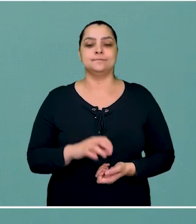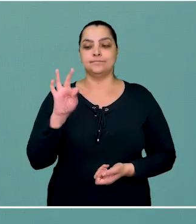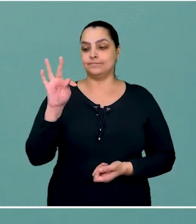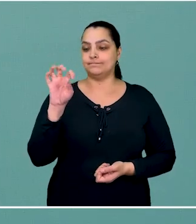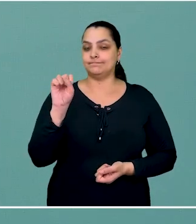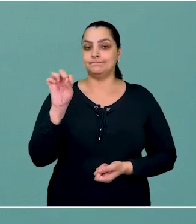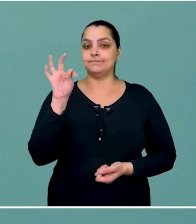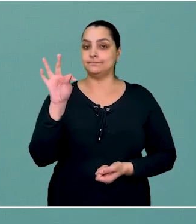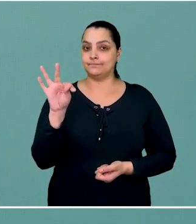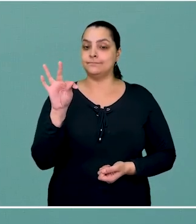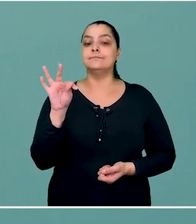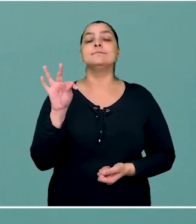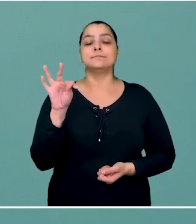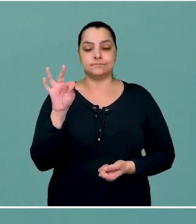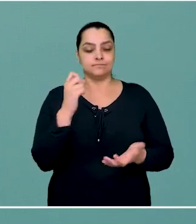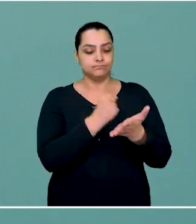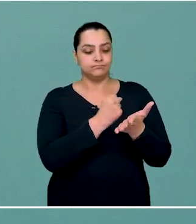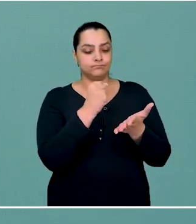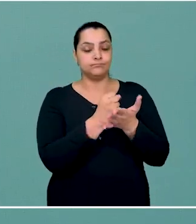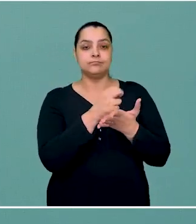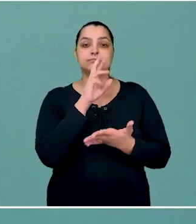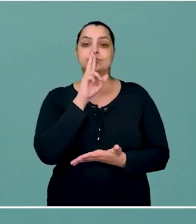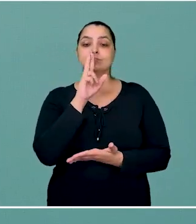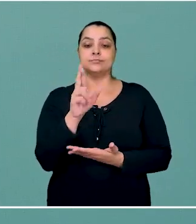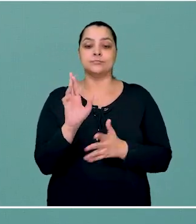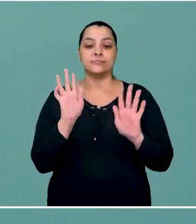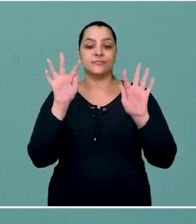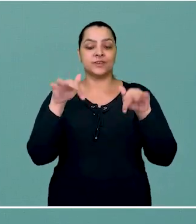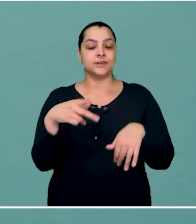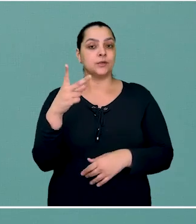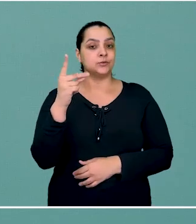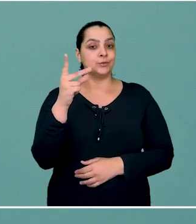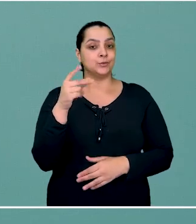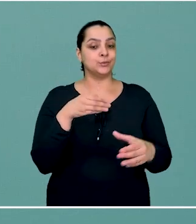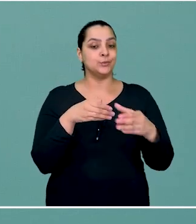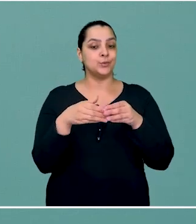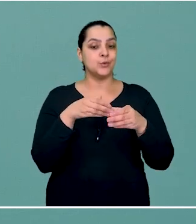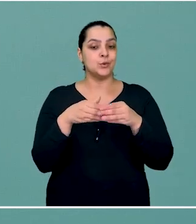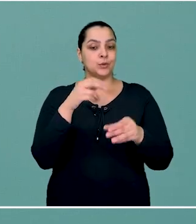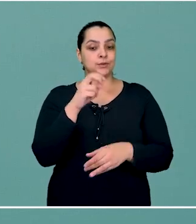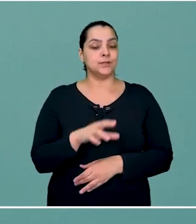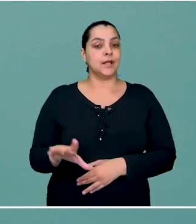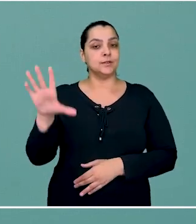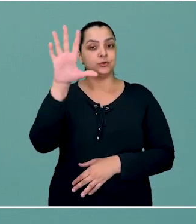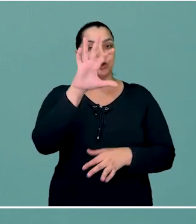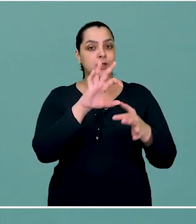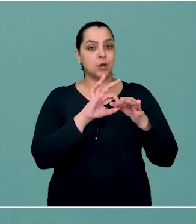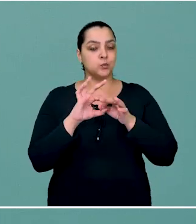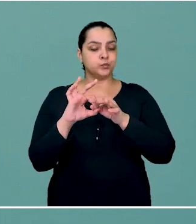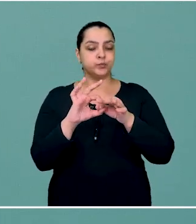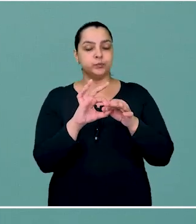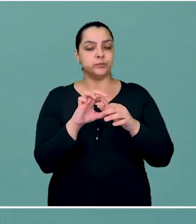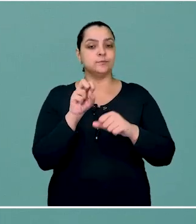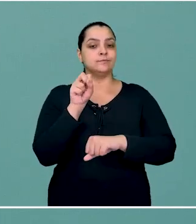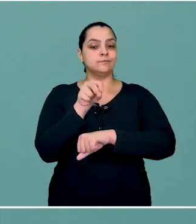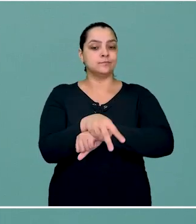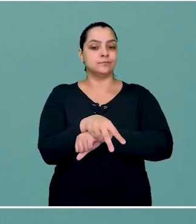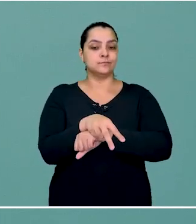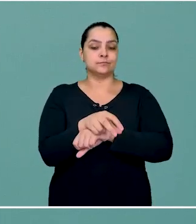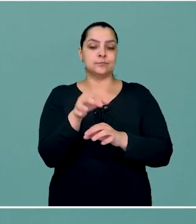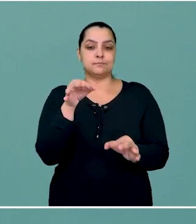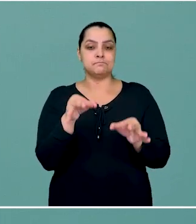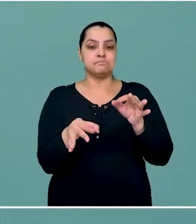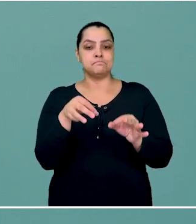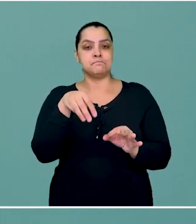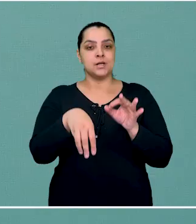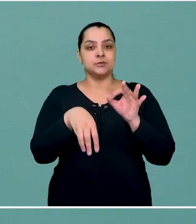O Tribunal Superior do Trabalho homologou o resultado final do segundo concurso público nacional unificado para ingresso na carreira